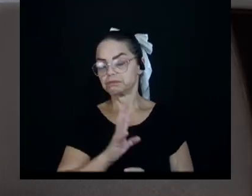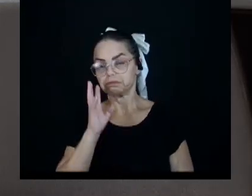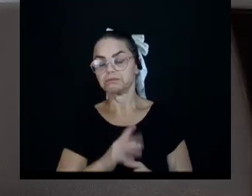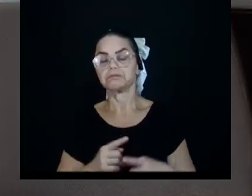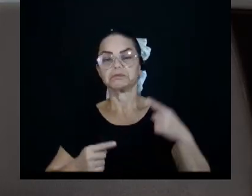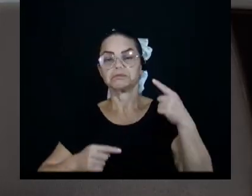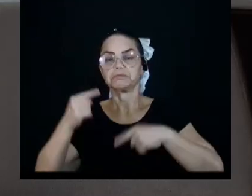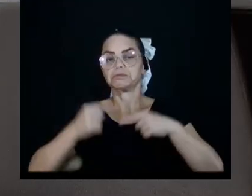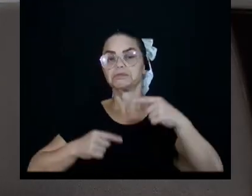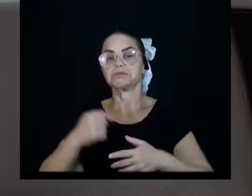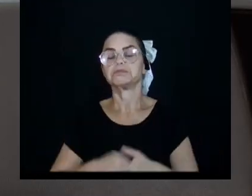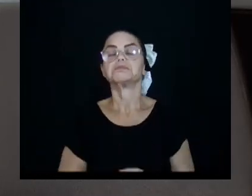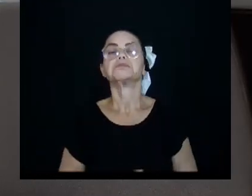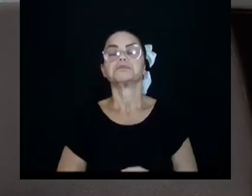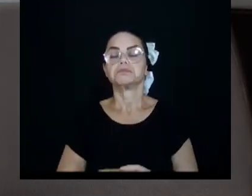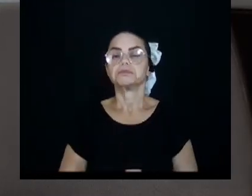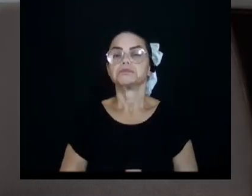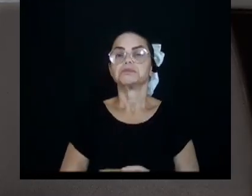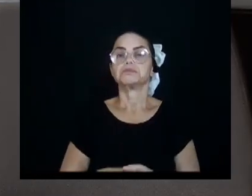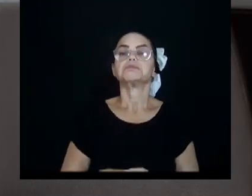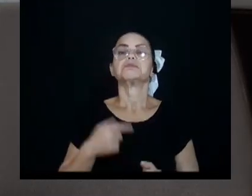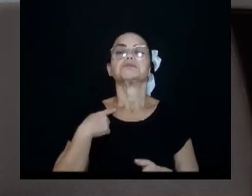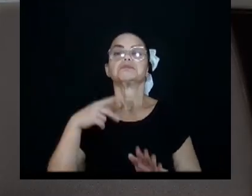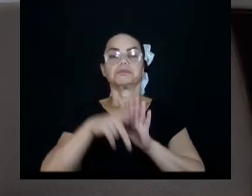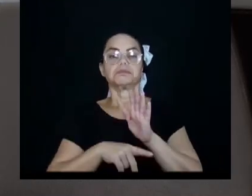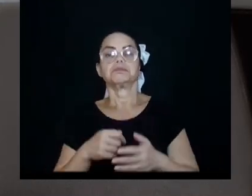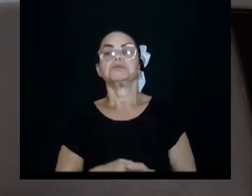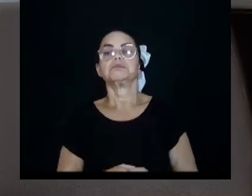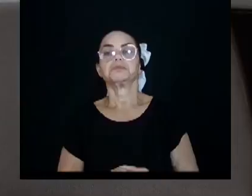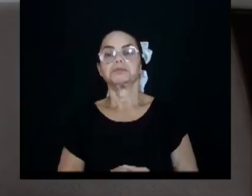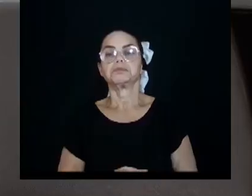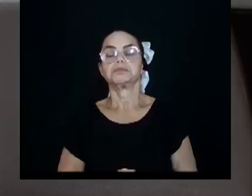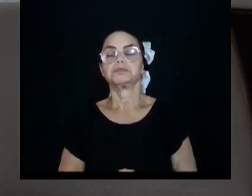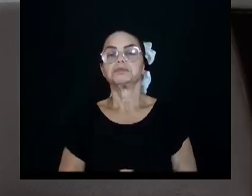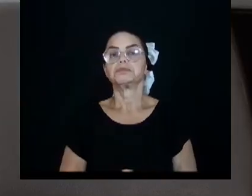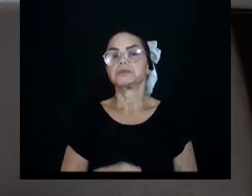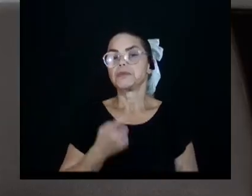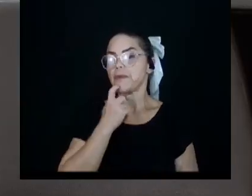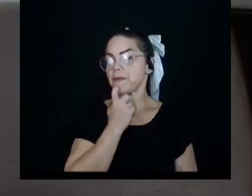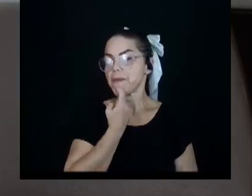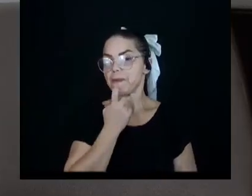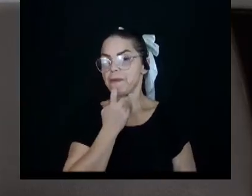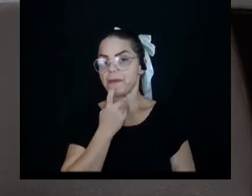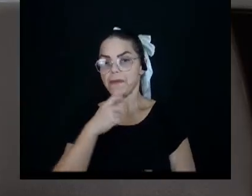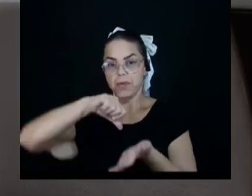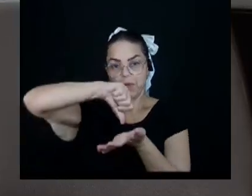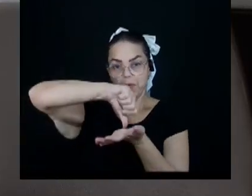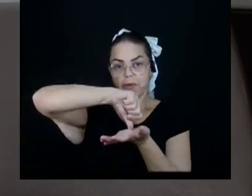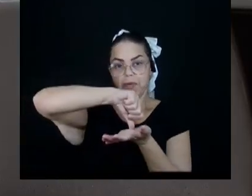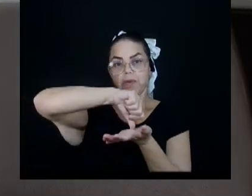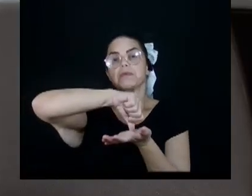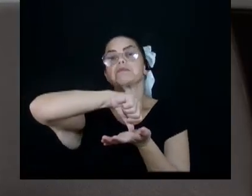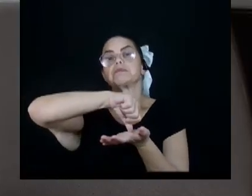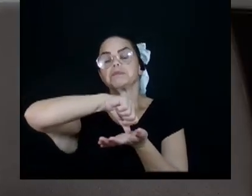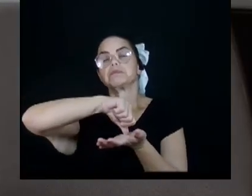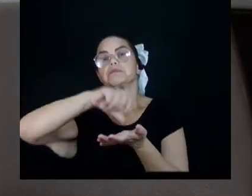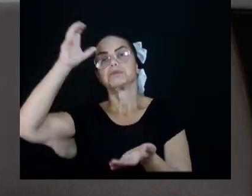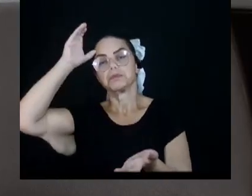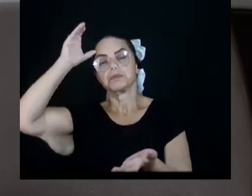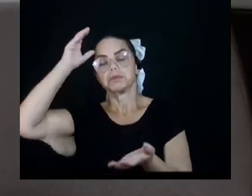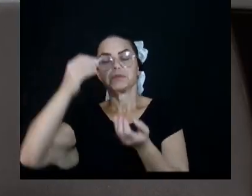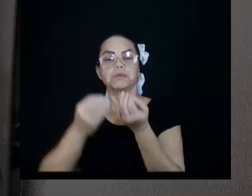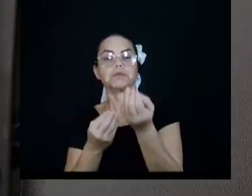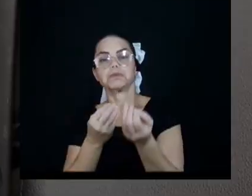Câmara sobre esse projeto. Campinas, como é um polo também cultural, né, como que o senhor enxerga também essa